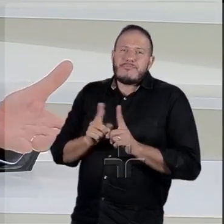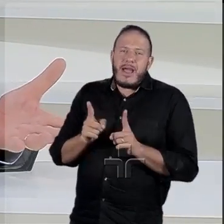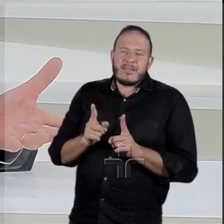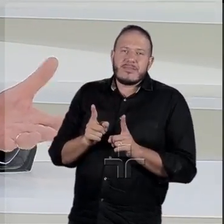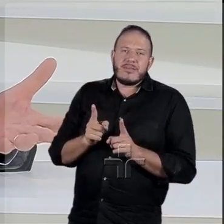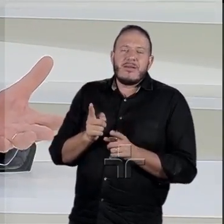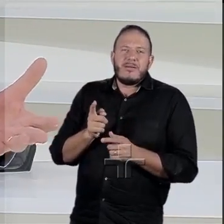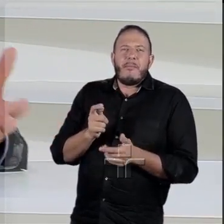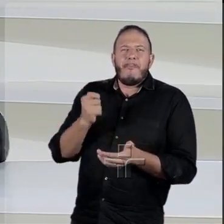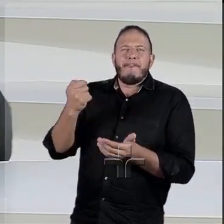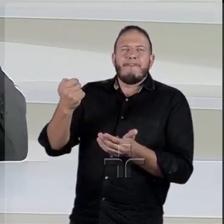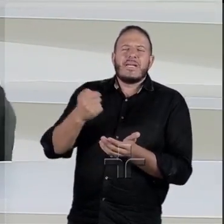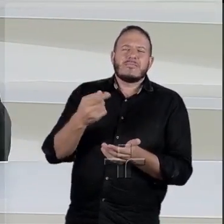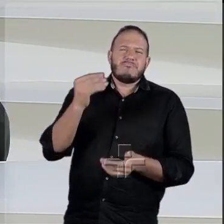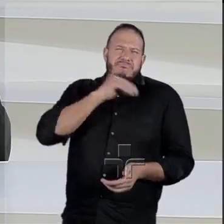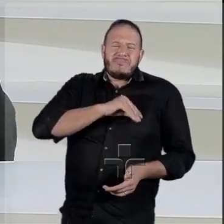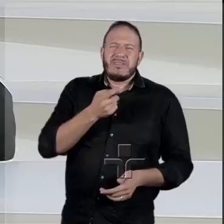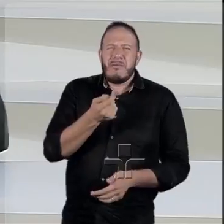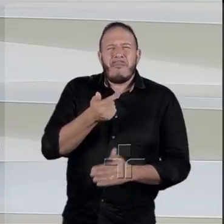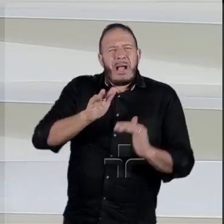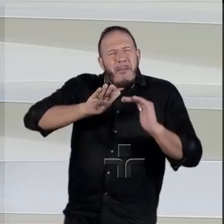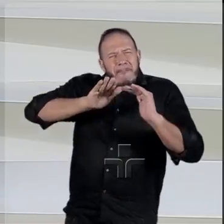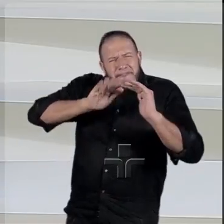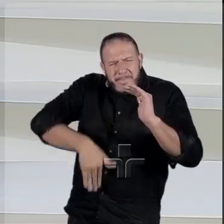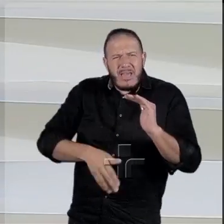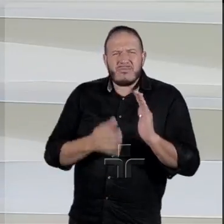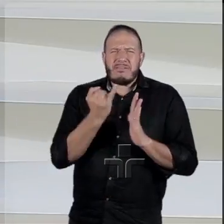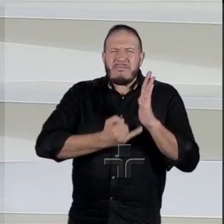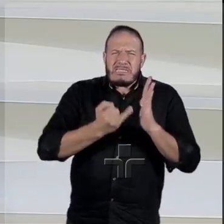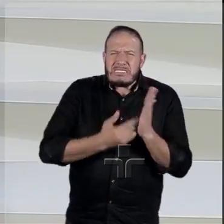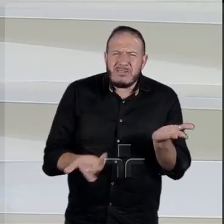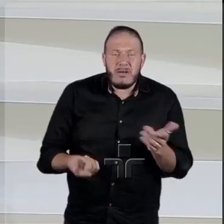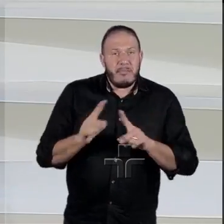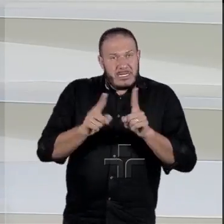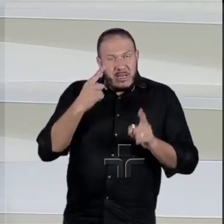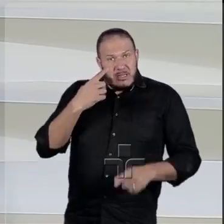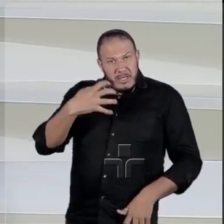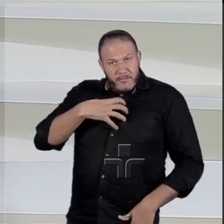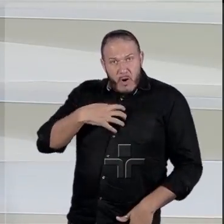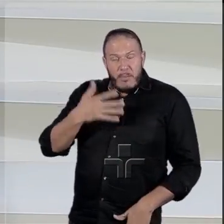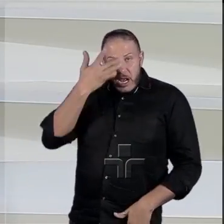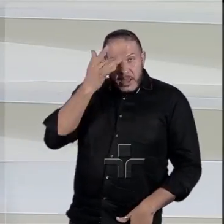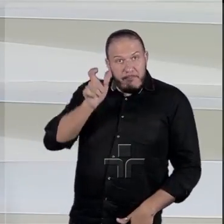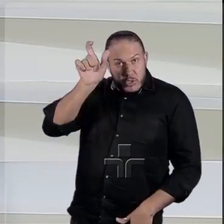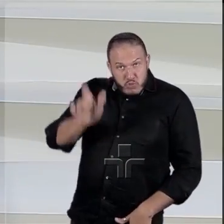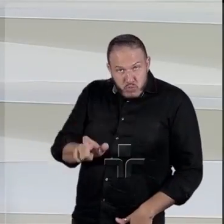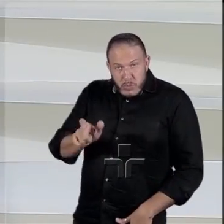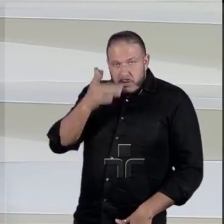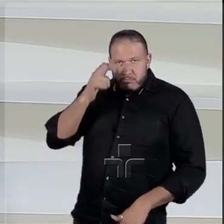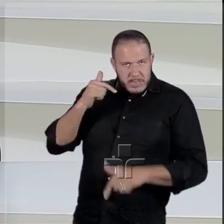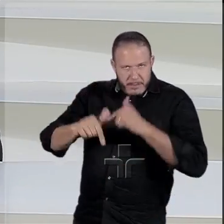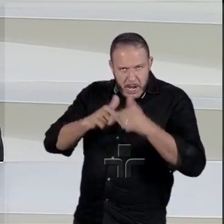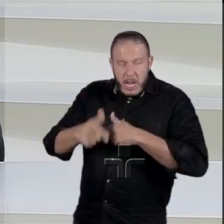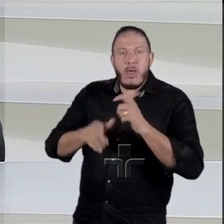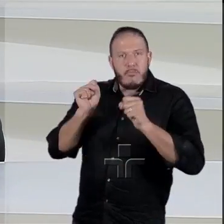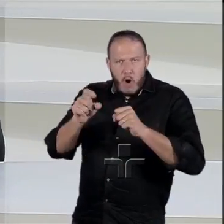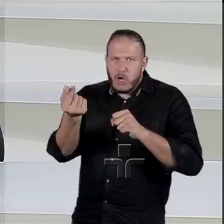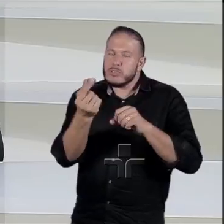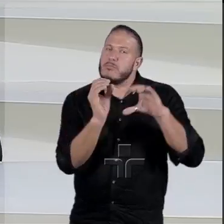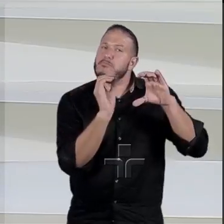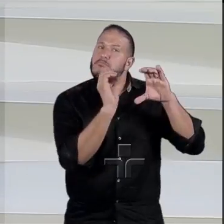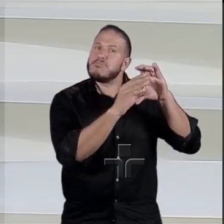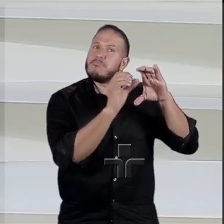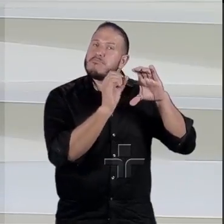que a inflação, às vezes. Justiça ou remuneração. Então, a nossa ideia é que essa conta o trabalhador possa aplicar num